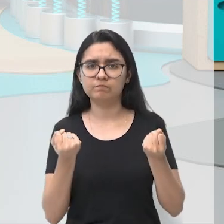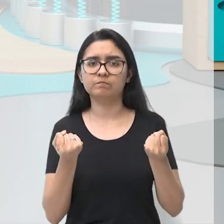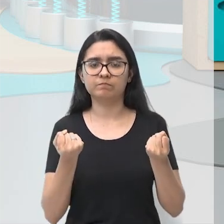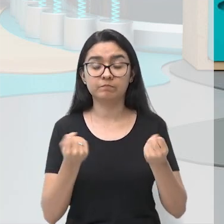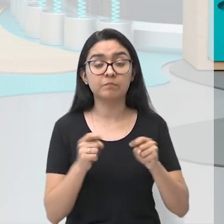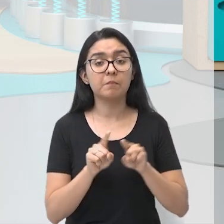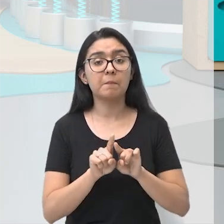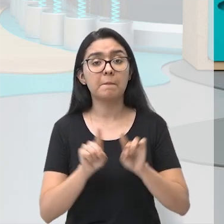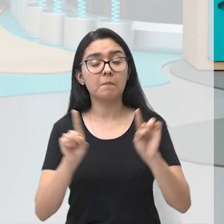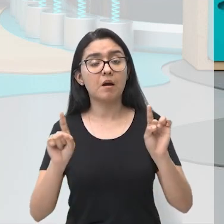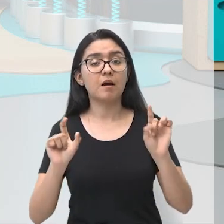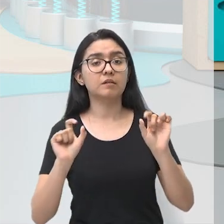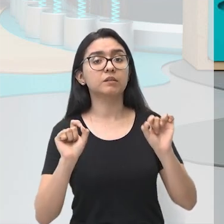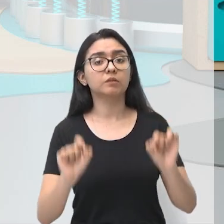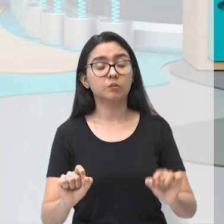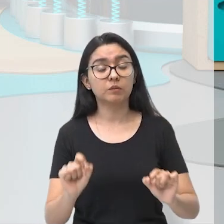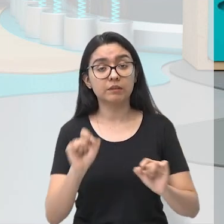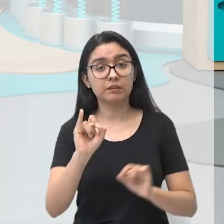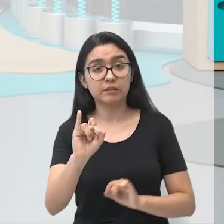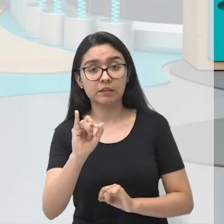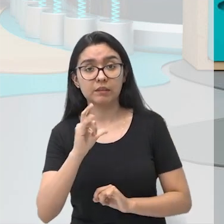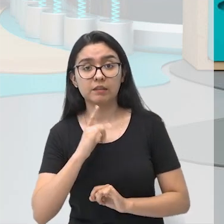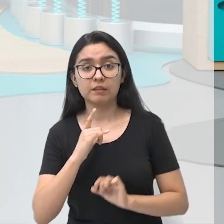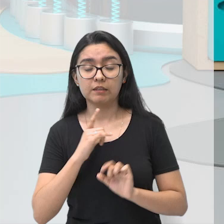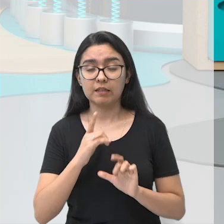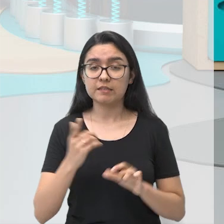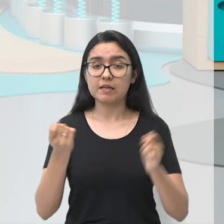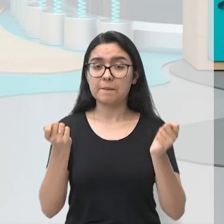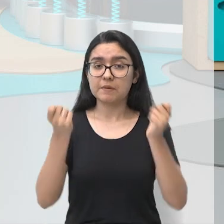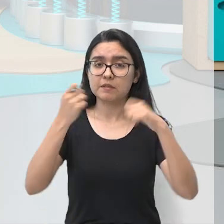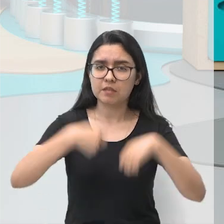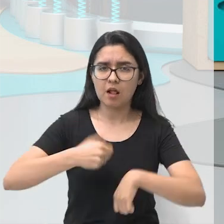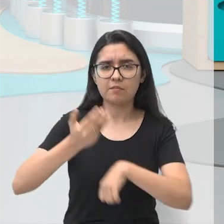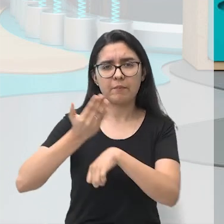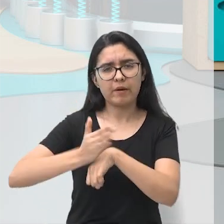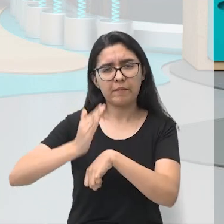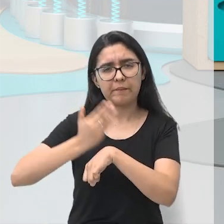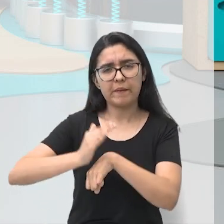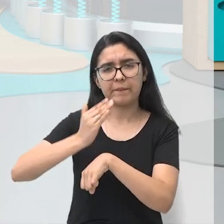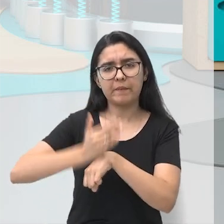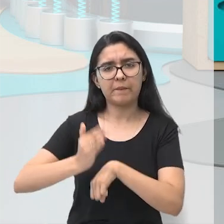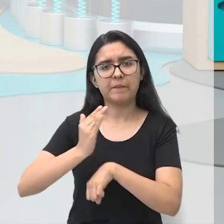exaustiva, porém, quando se tem essa capacidade treinada, quando você tem